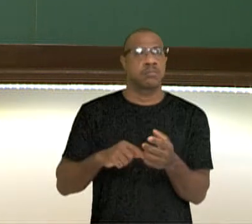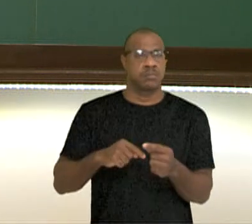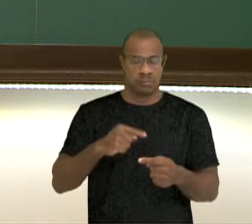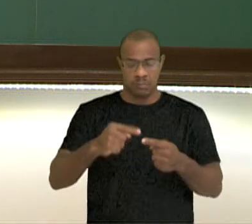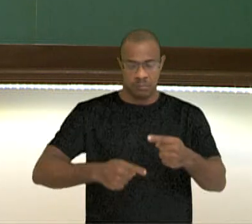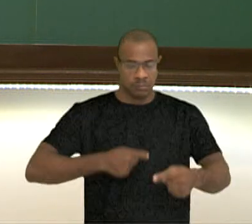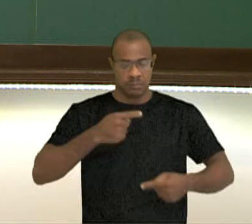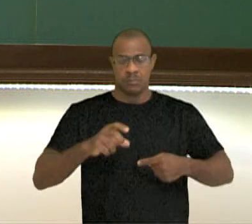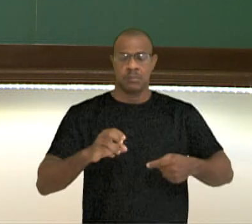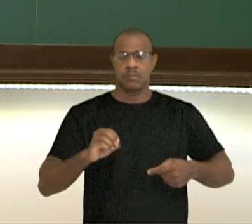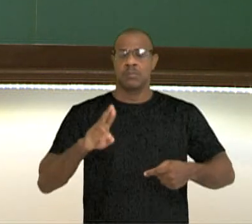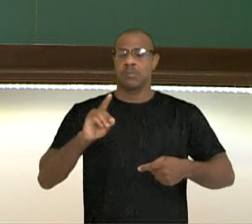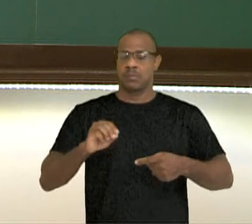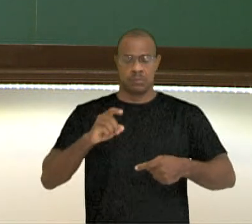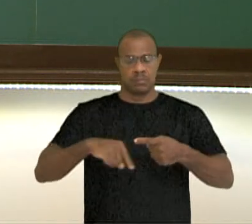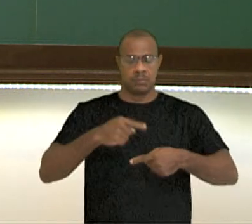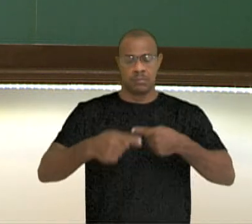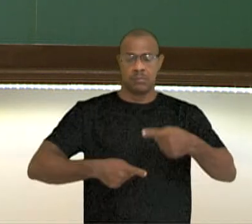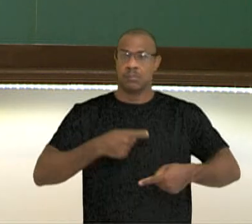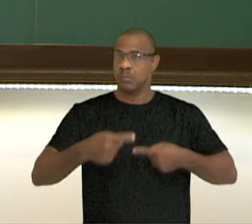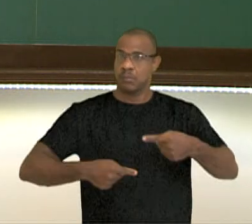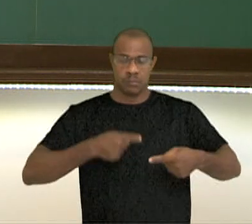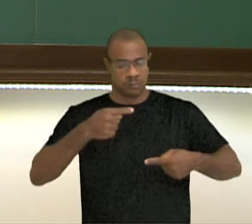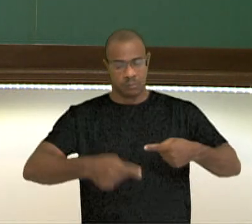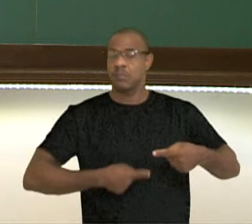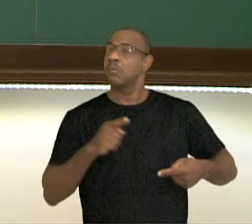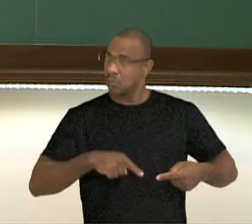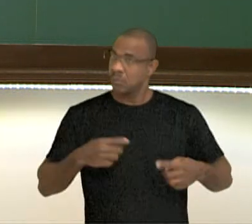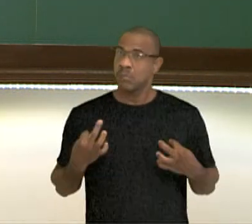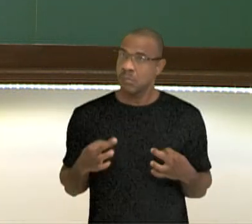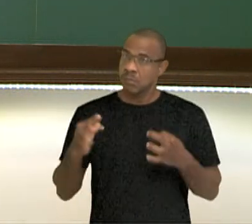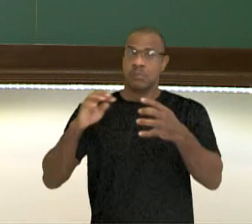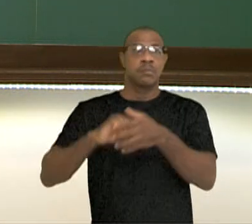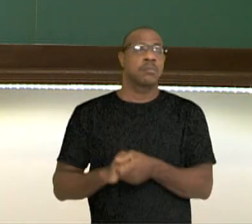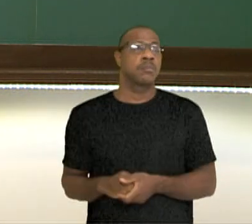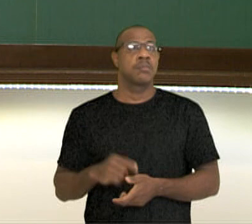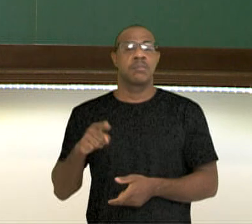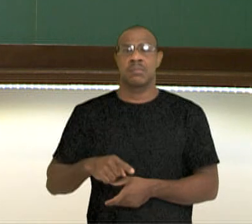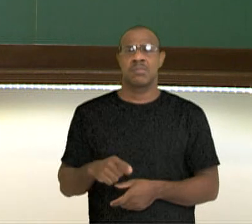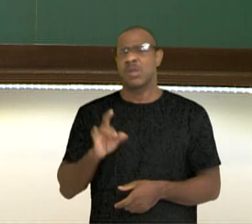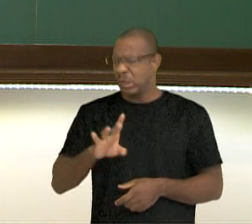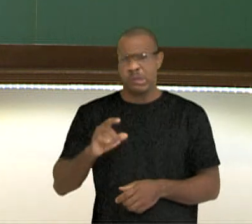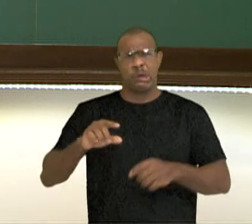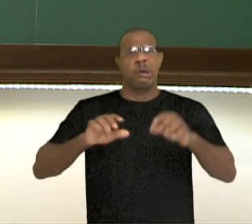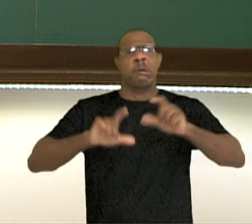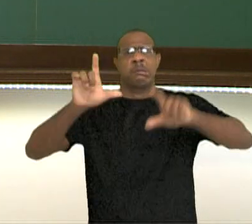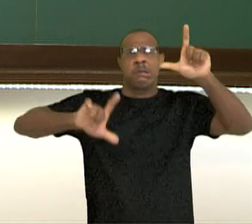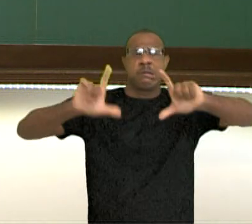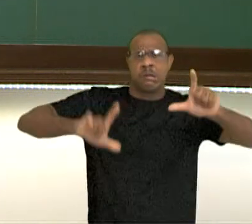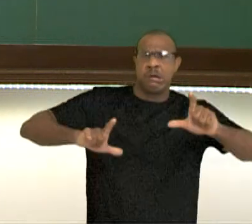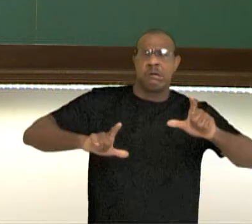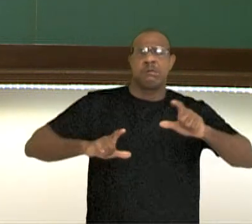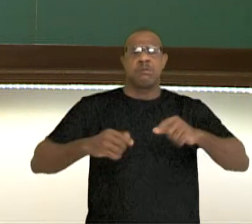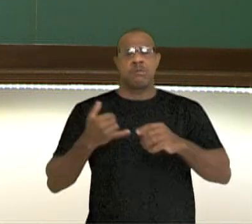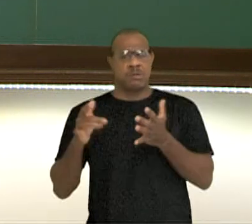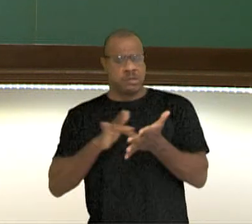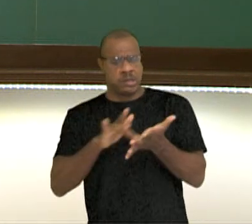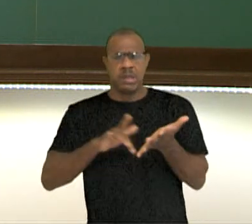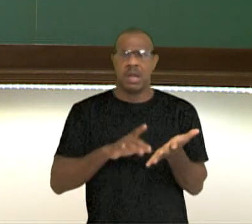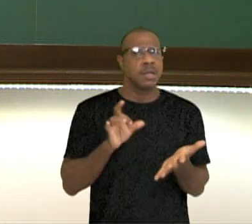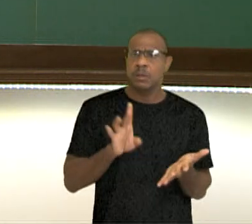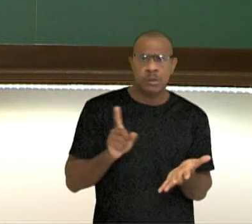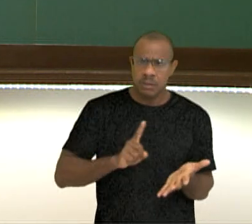é tecnologia. Muita gente confunde, né? Tecnologia são os aparelhos eletrônicos. Também são, não estão